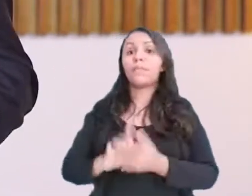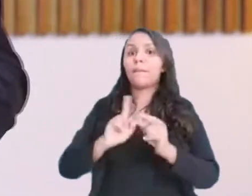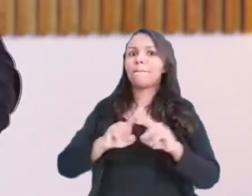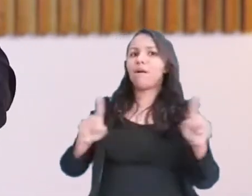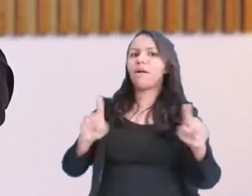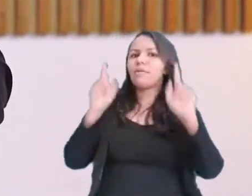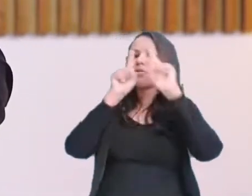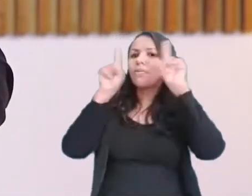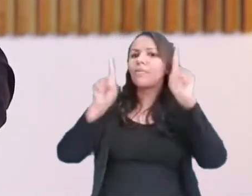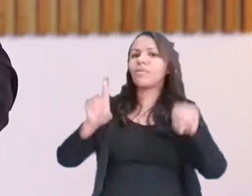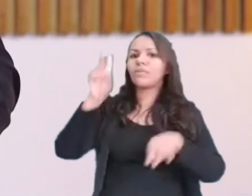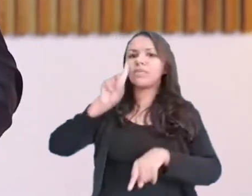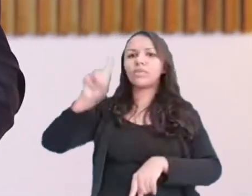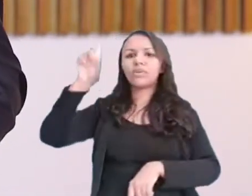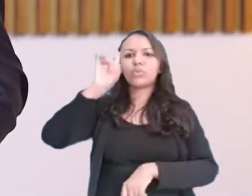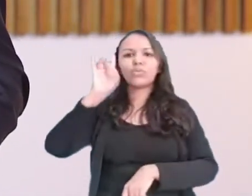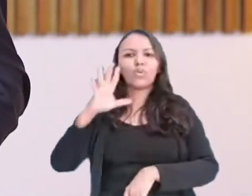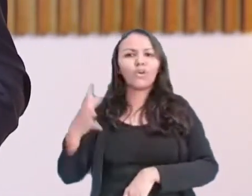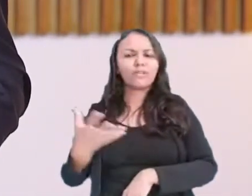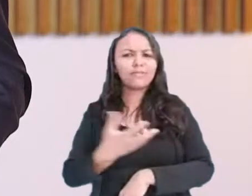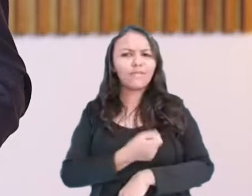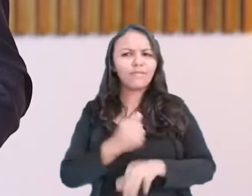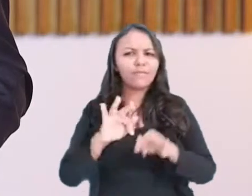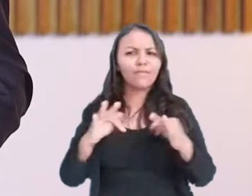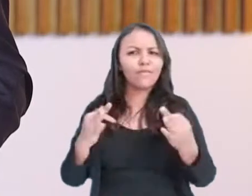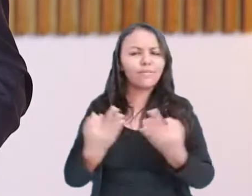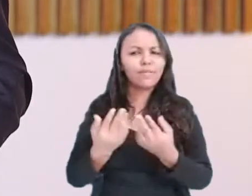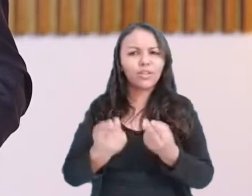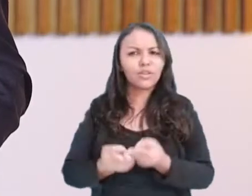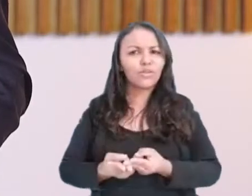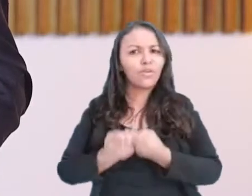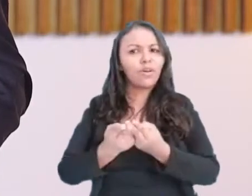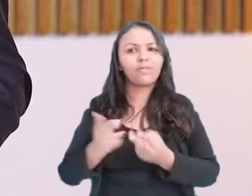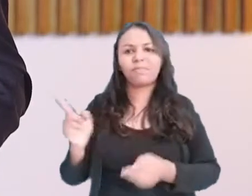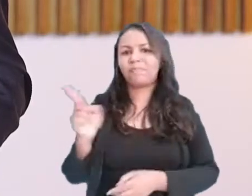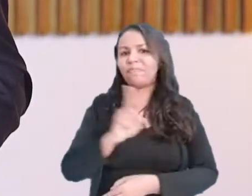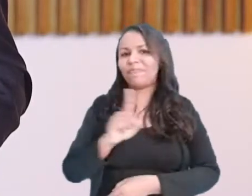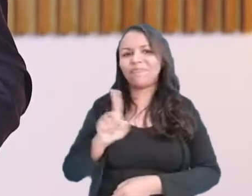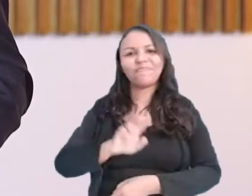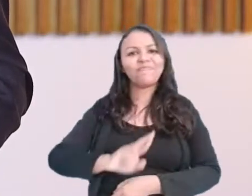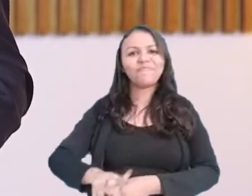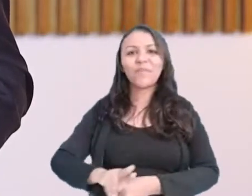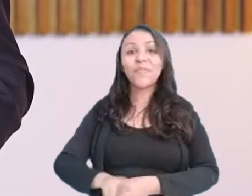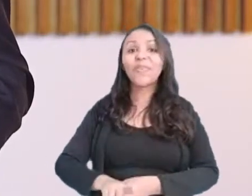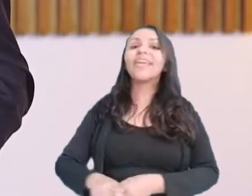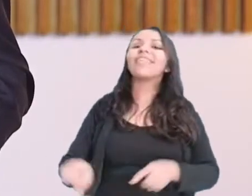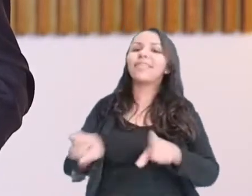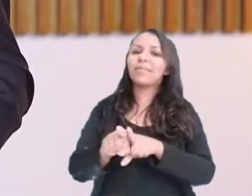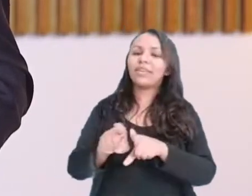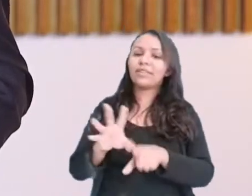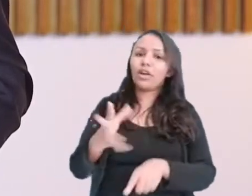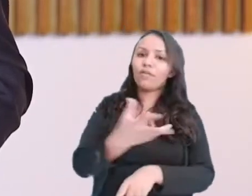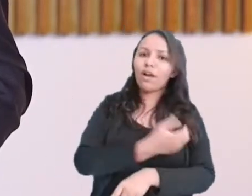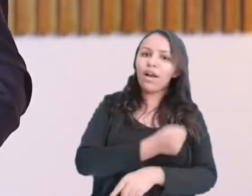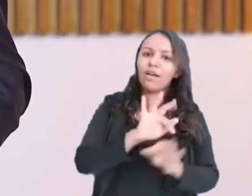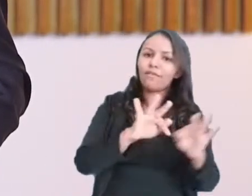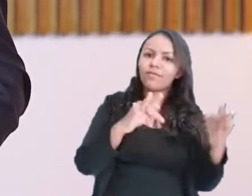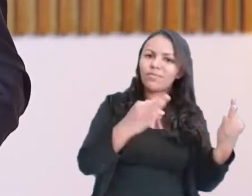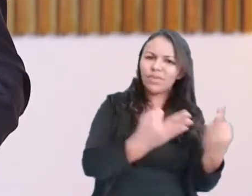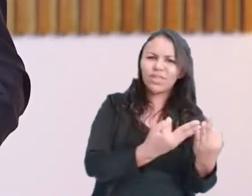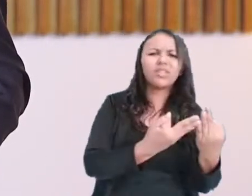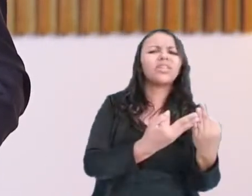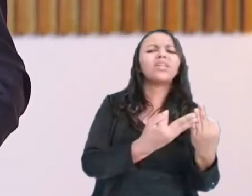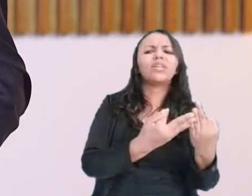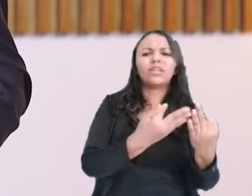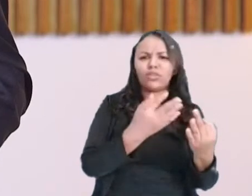era só para salvar a família de Noé. O projeto de Deus era para salvar a sua família e a família de todos que crescem